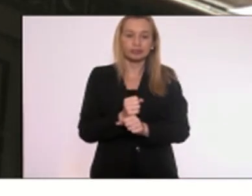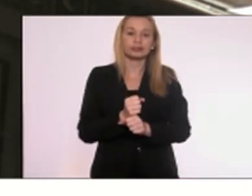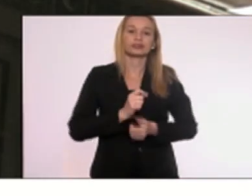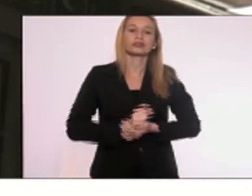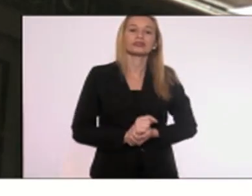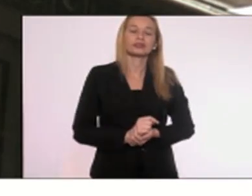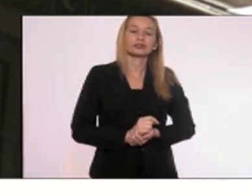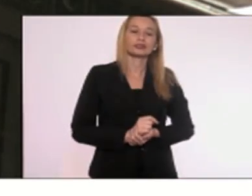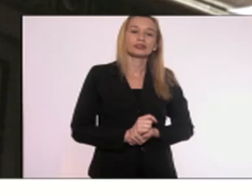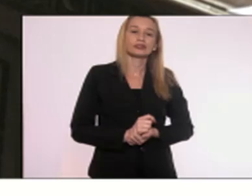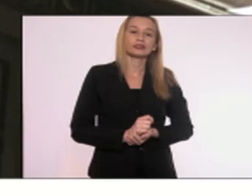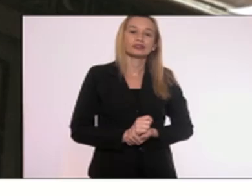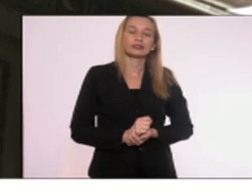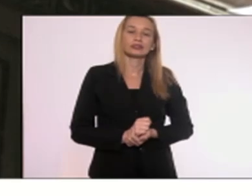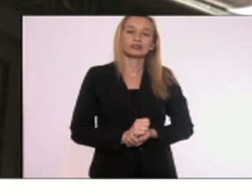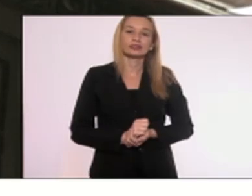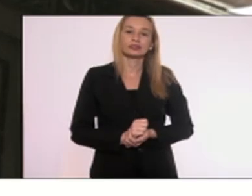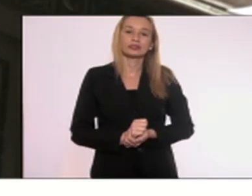autorizando,